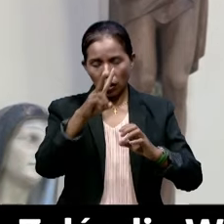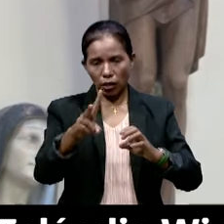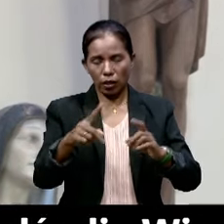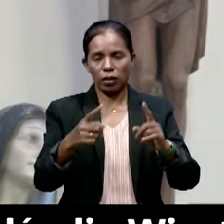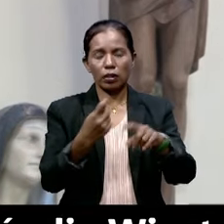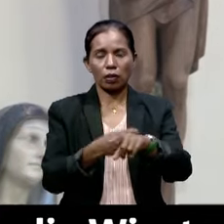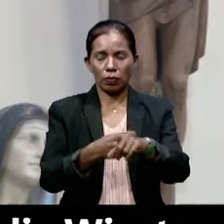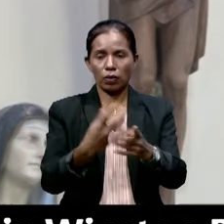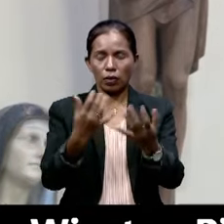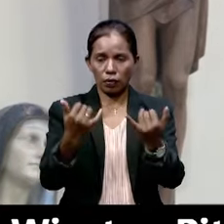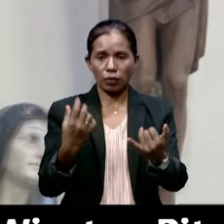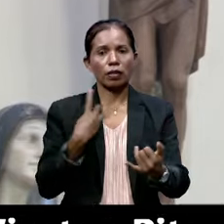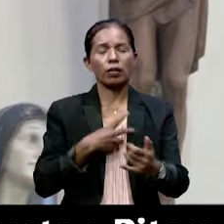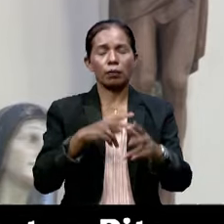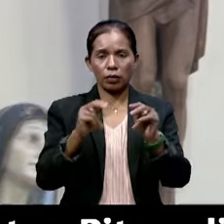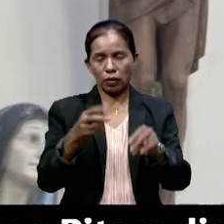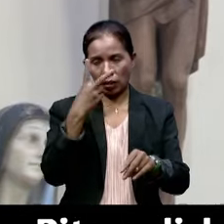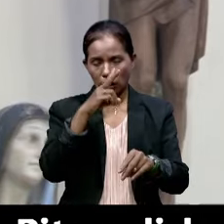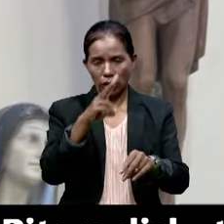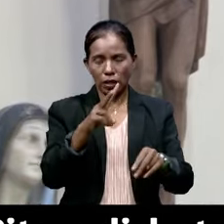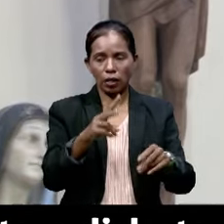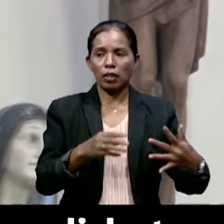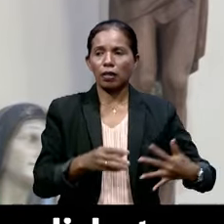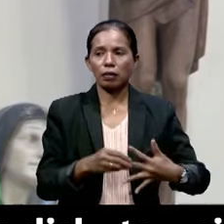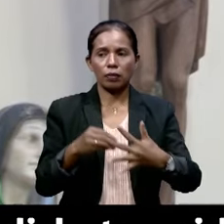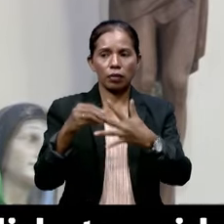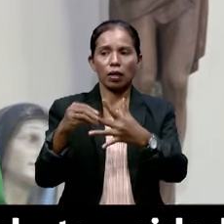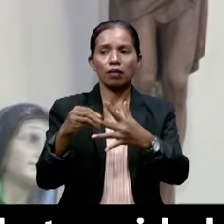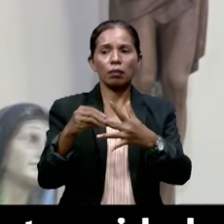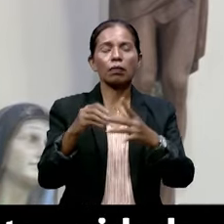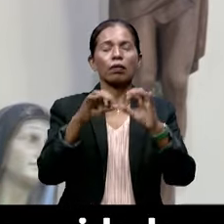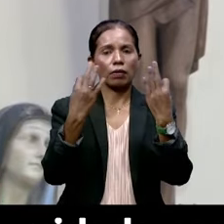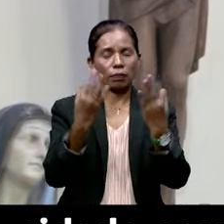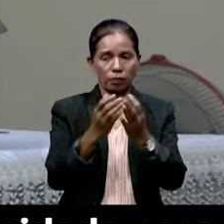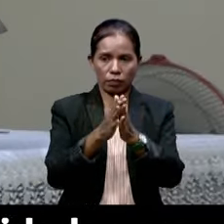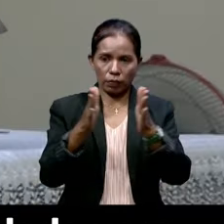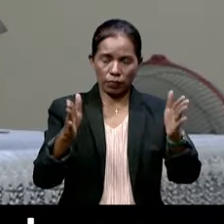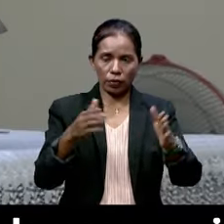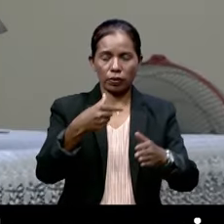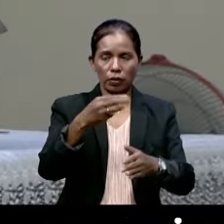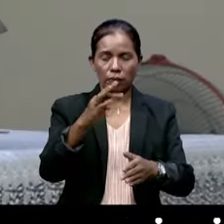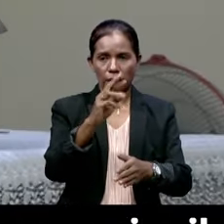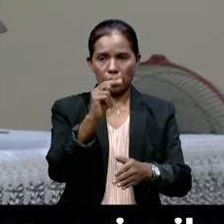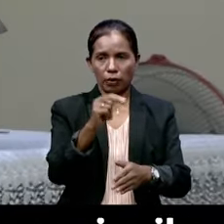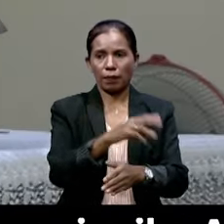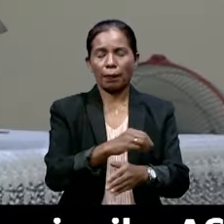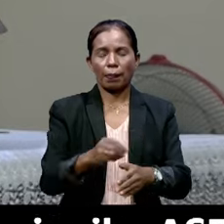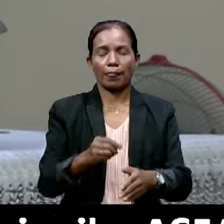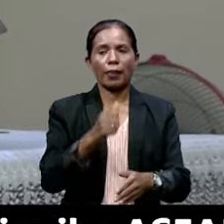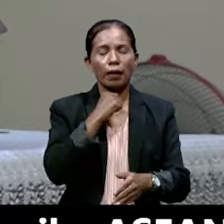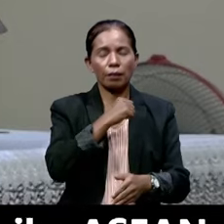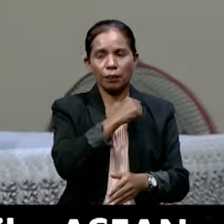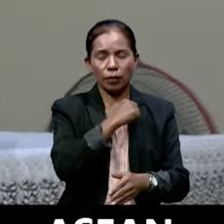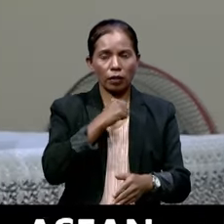loro. Ainda precisa ainda nem, liu, pa família, bot, gemen nian. Nunemos padre